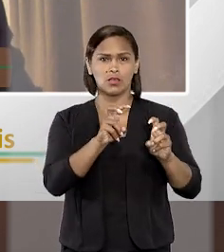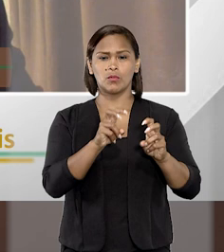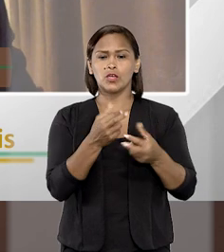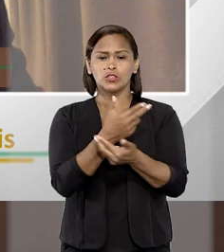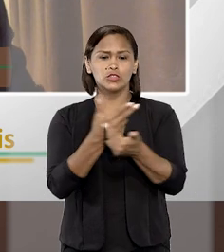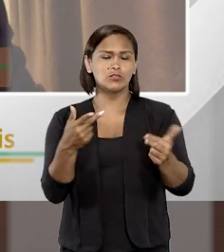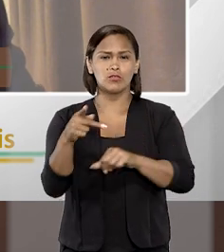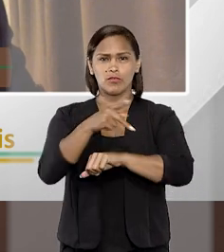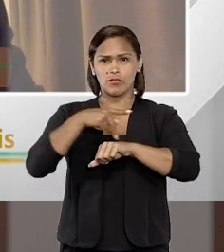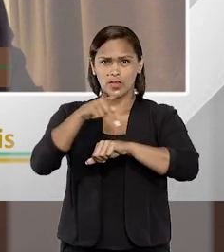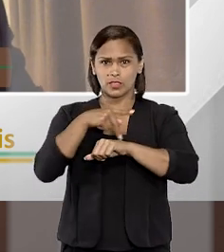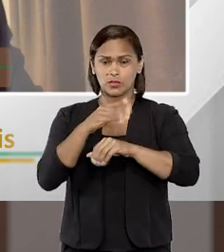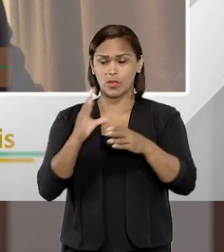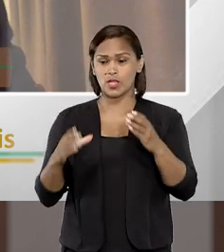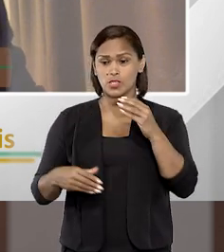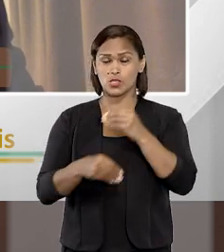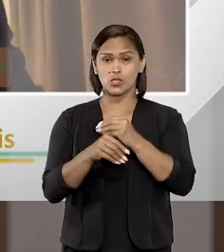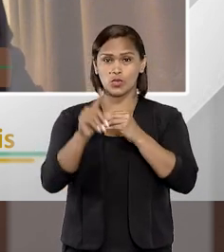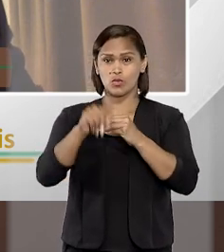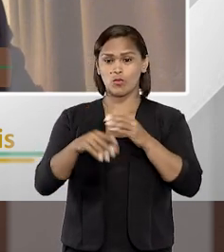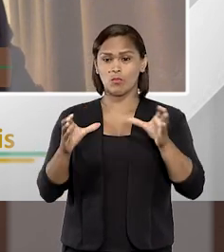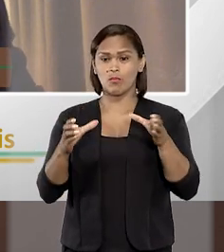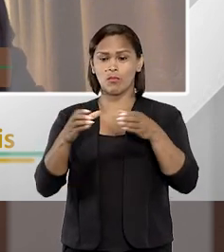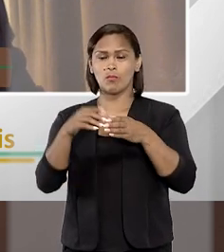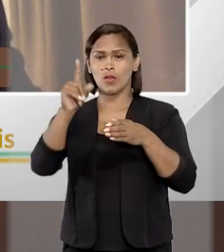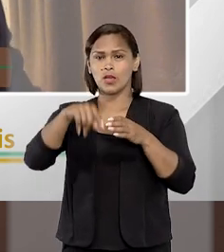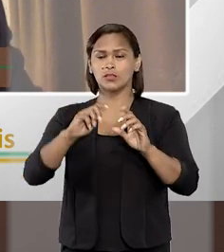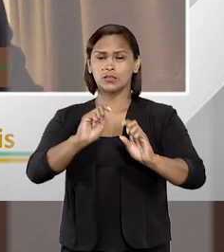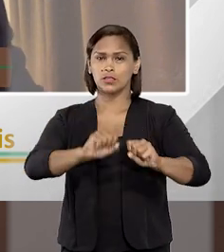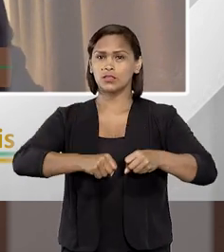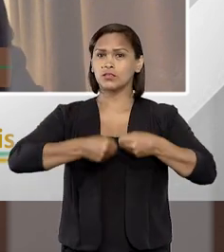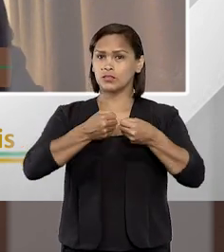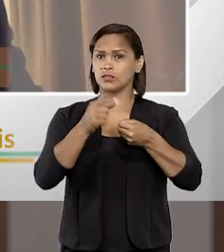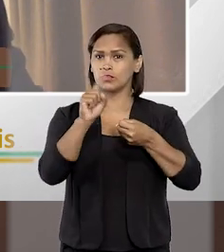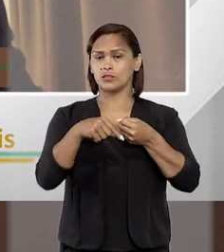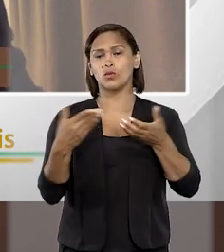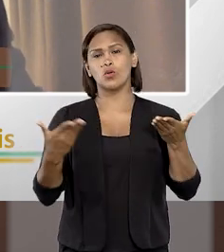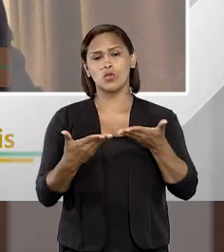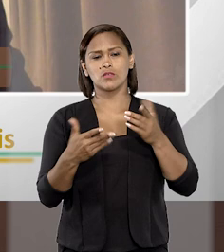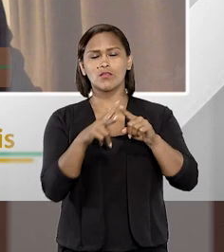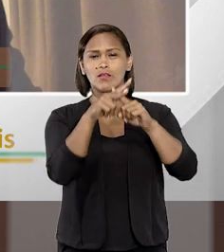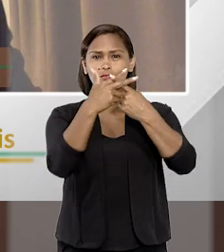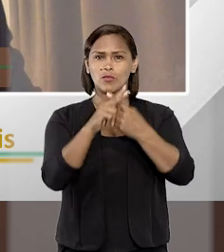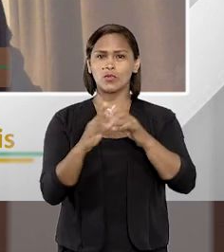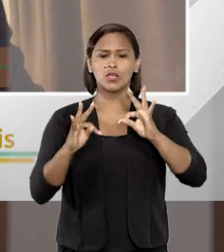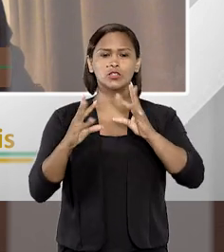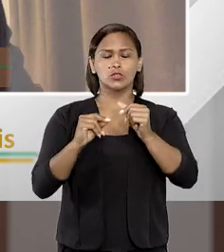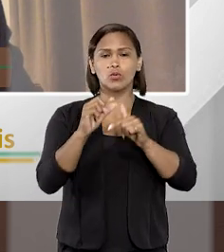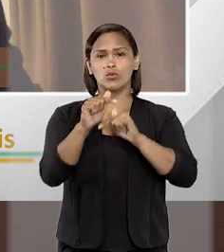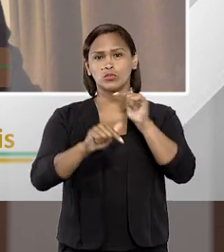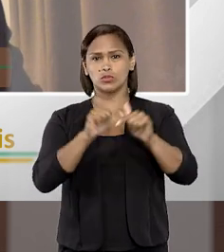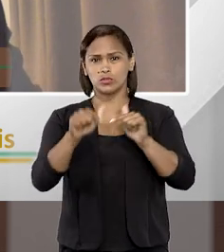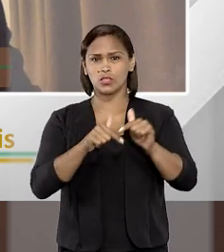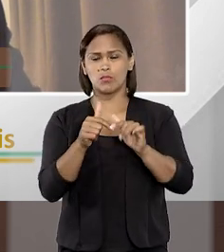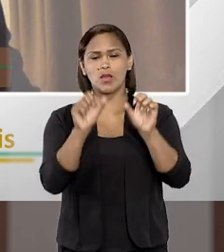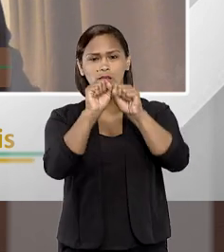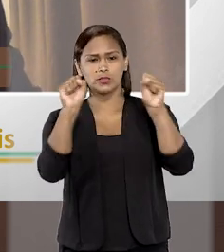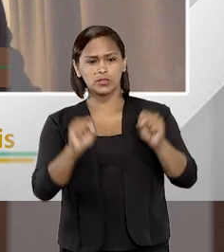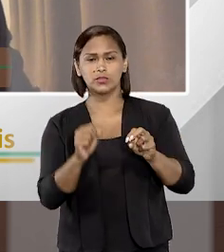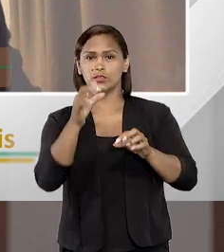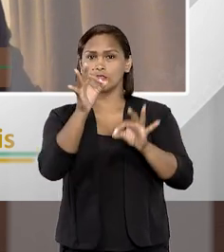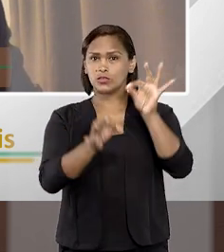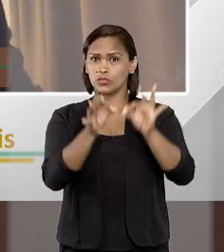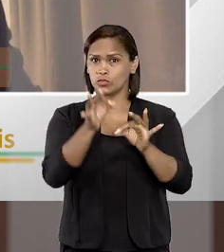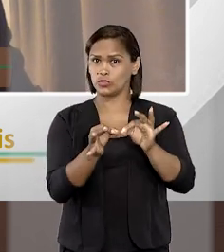diversos países ocuparam desse esforço e reformularam atuação dos seus sistemas